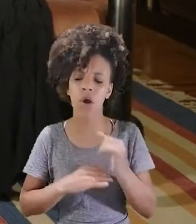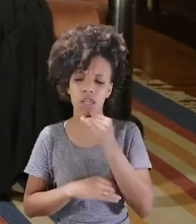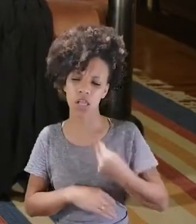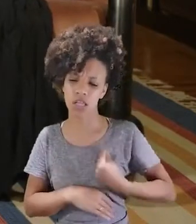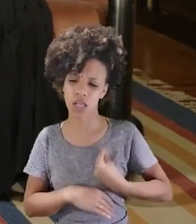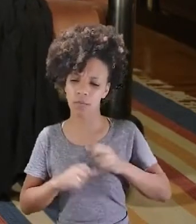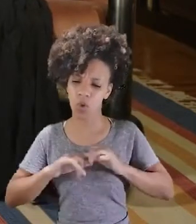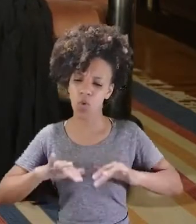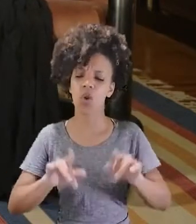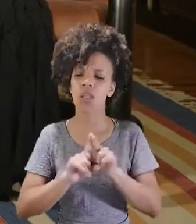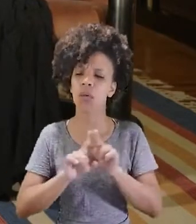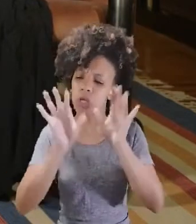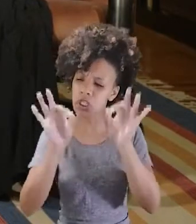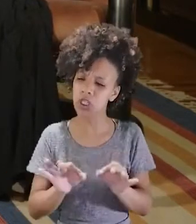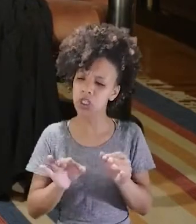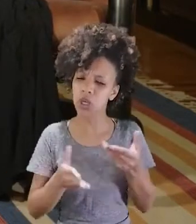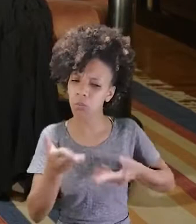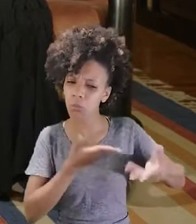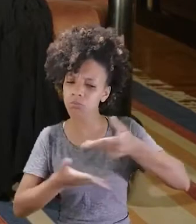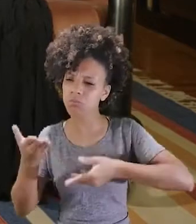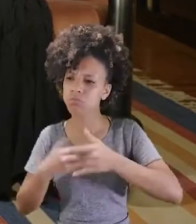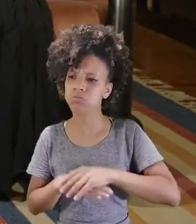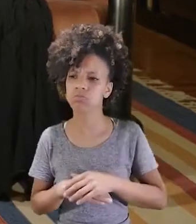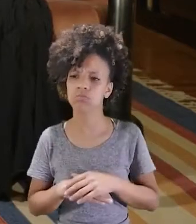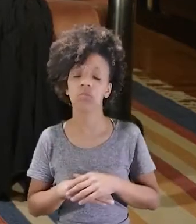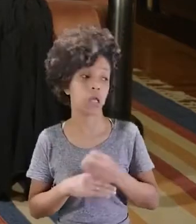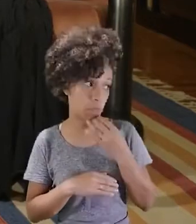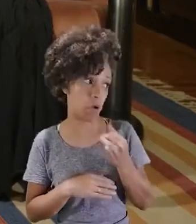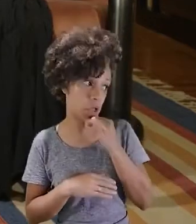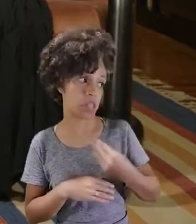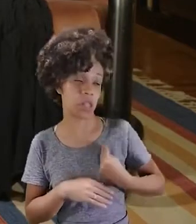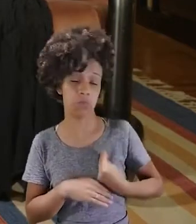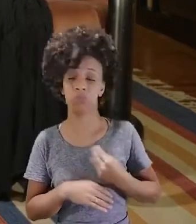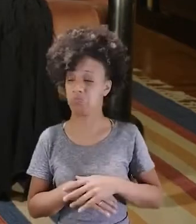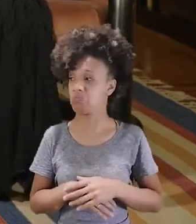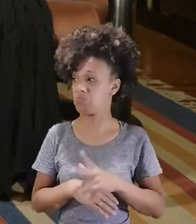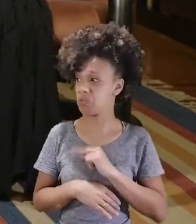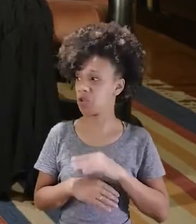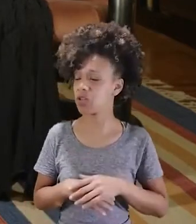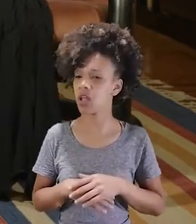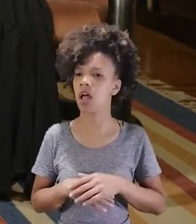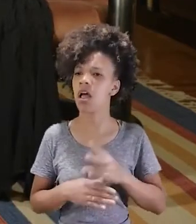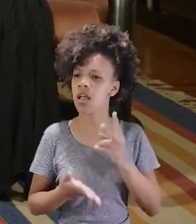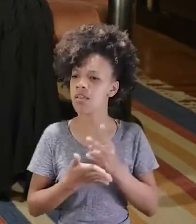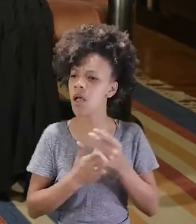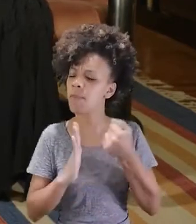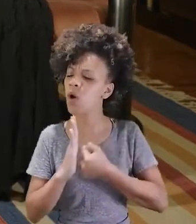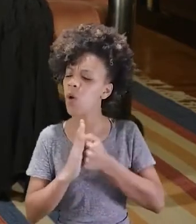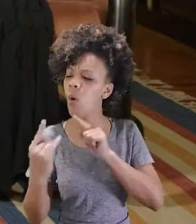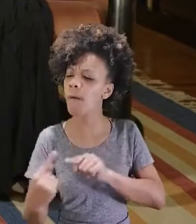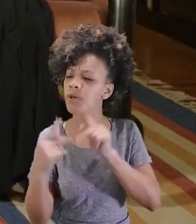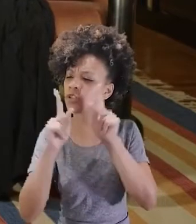alguns exemplos de seguidos pela massa acima de tudo ser justo e Imparcial tava precisando o exemplo é bom exemplo lutar sempre pela paz